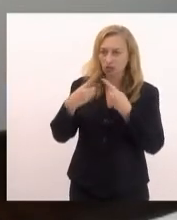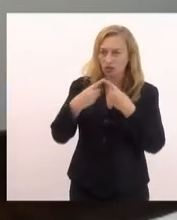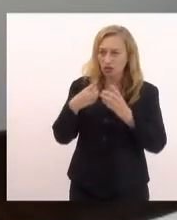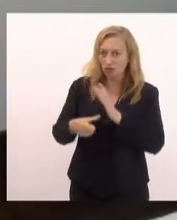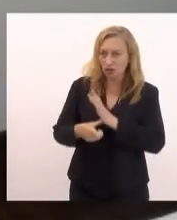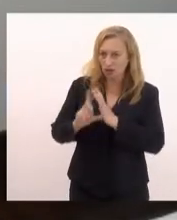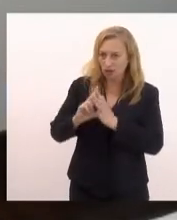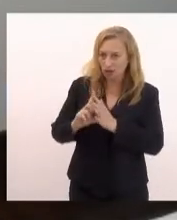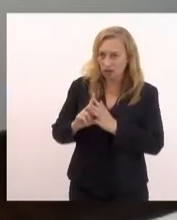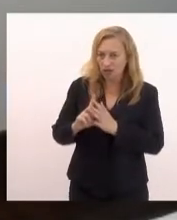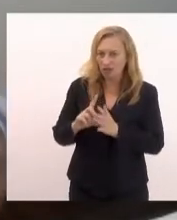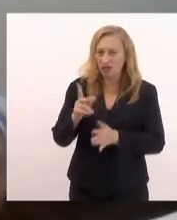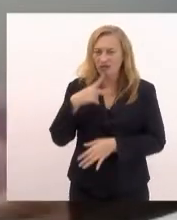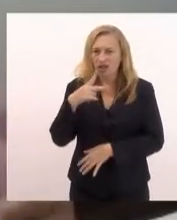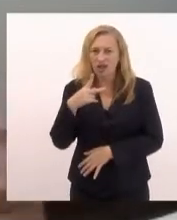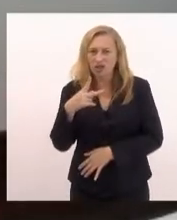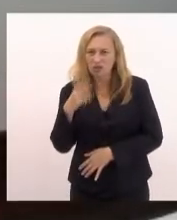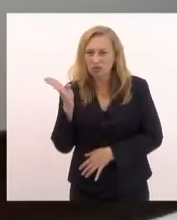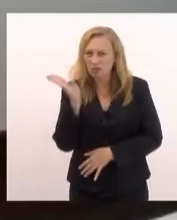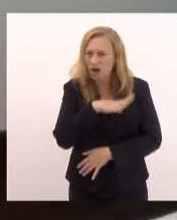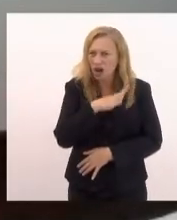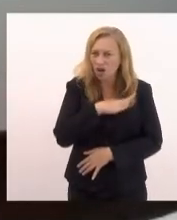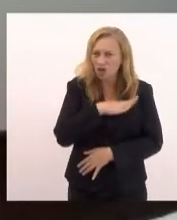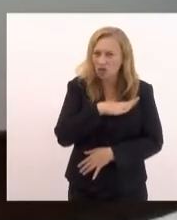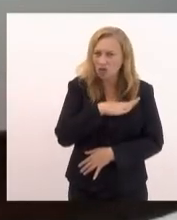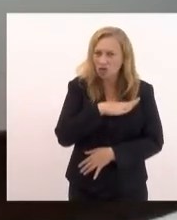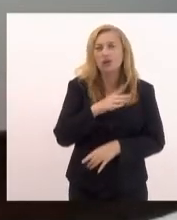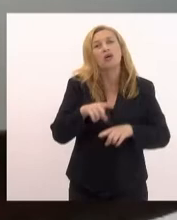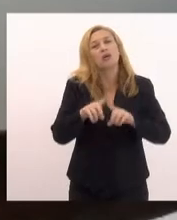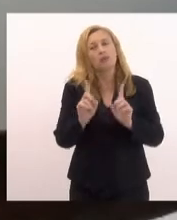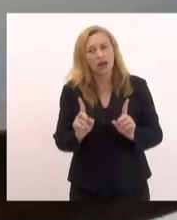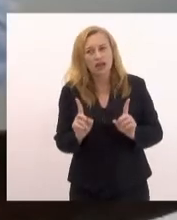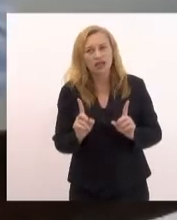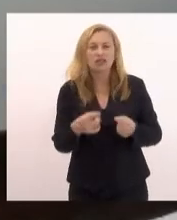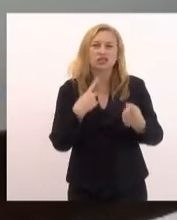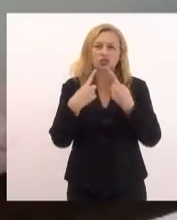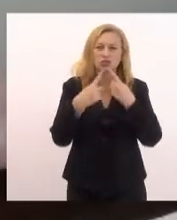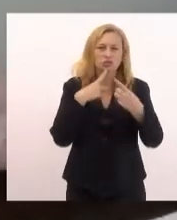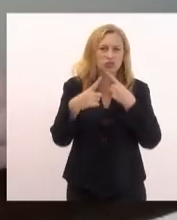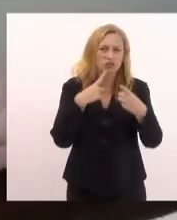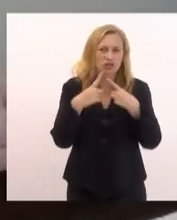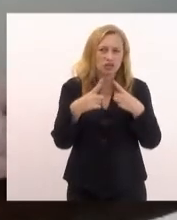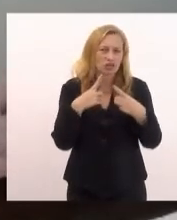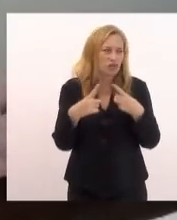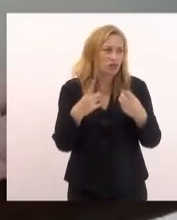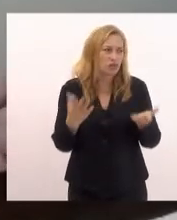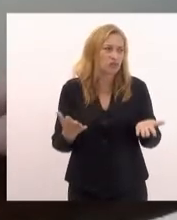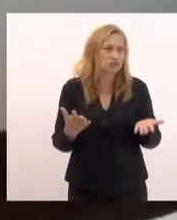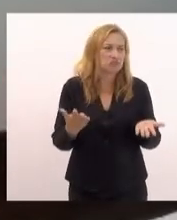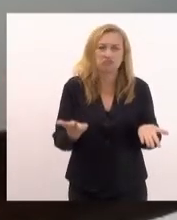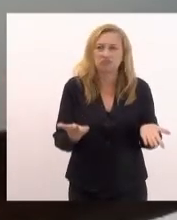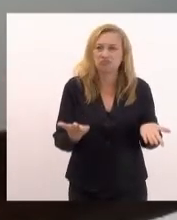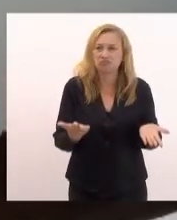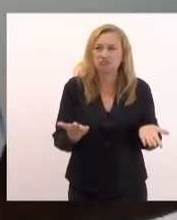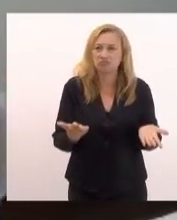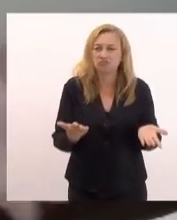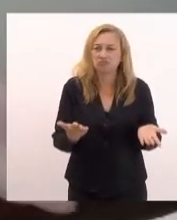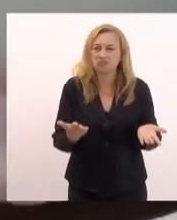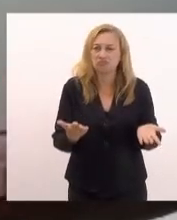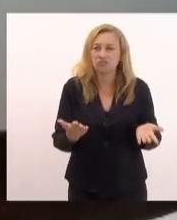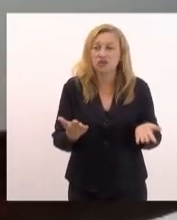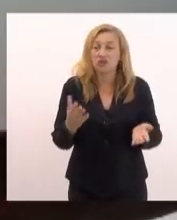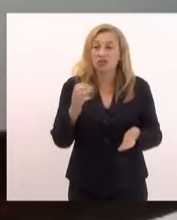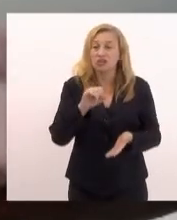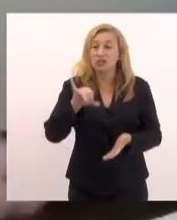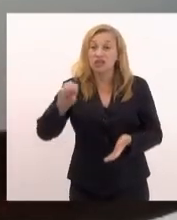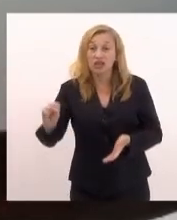certamente maus fluidos, energias negativas, mas essa discussão é totalmente despropositada. O CEASME é uma instituição